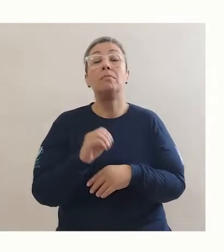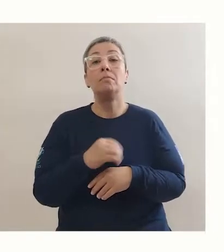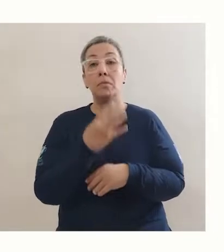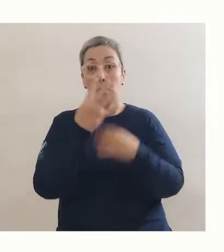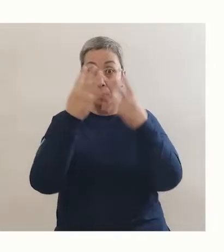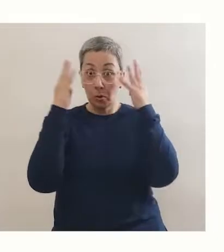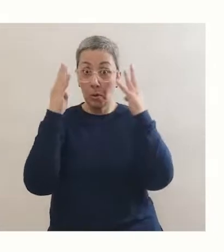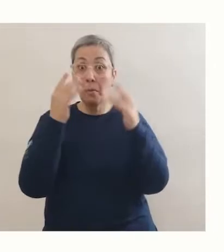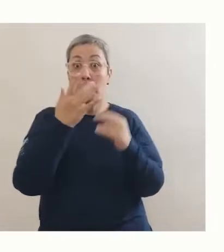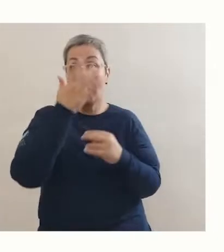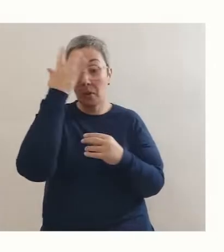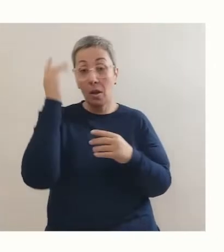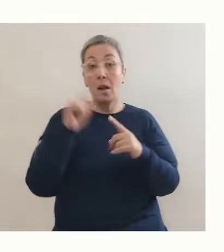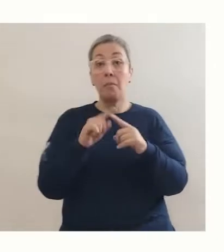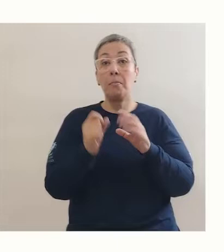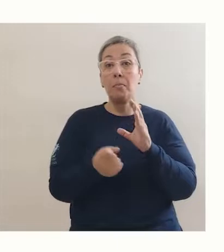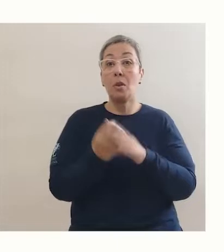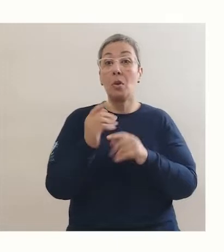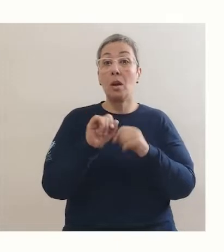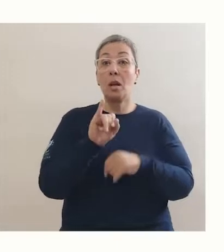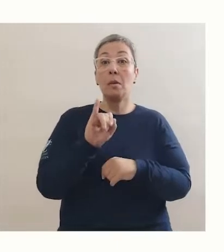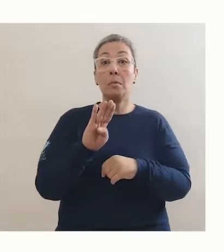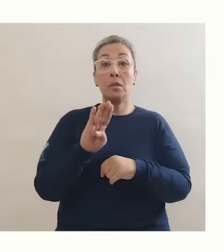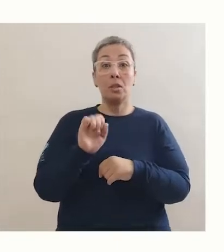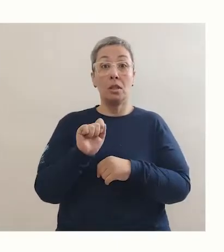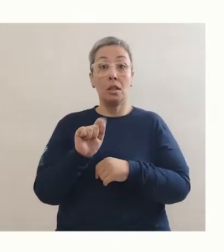da Cachoeira com